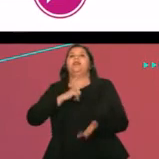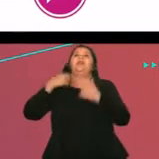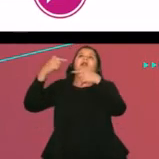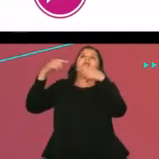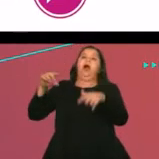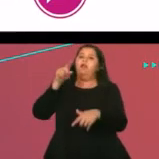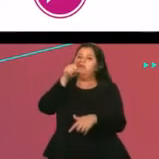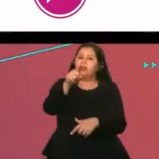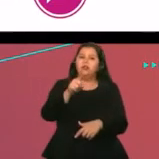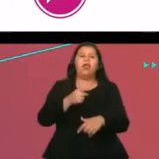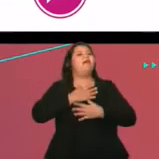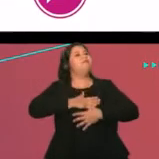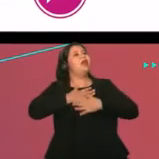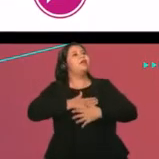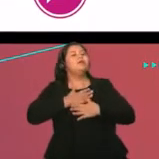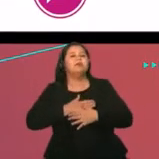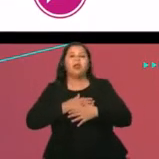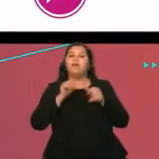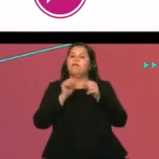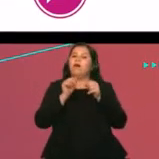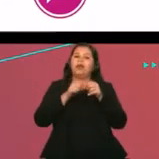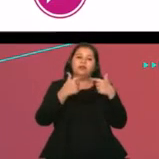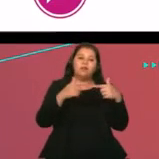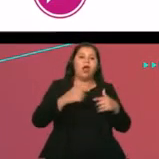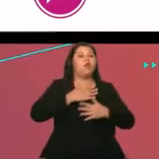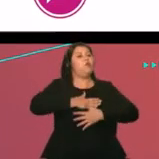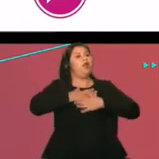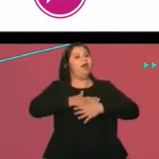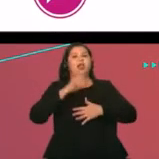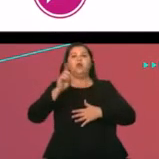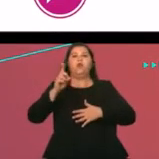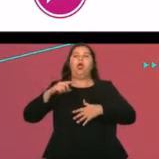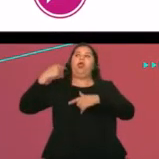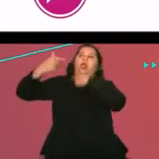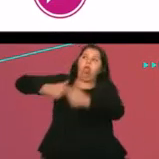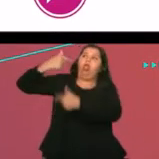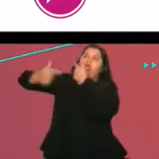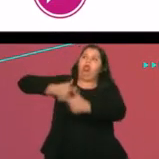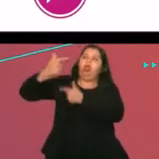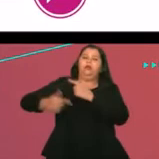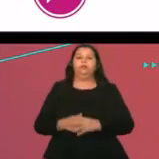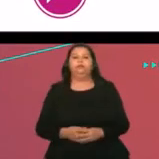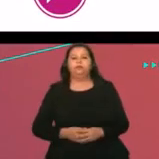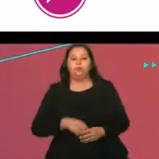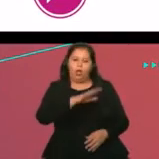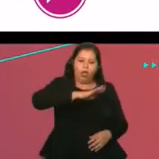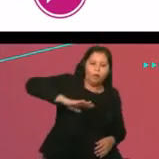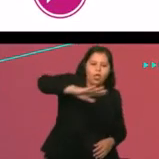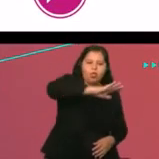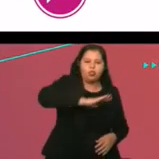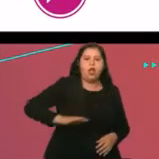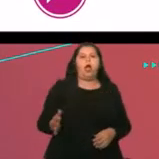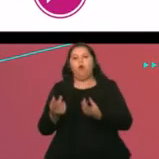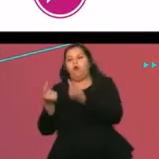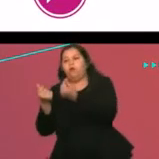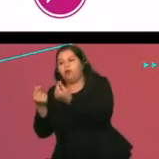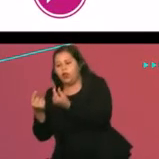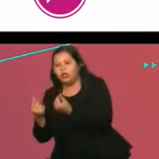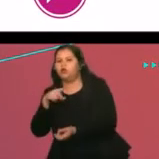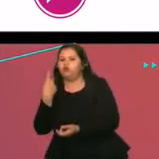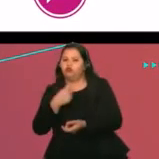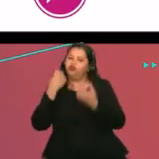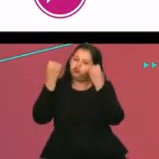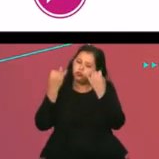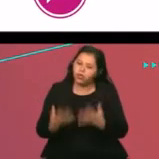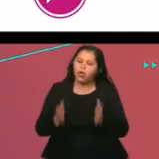vida você todos os dias de lazer a o Welson ambiental o Elvis financeiro nós falamos lá